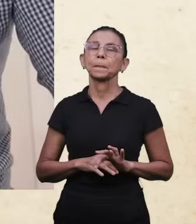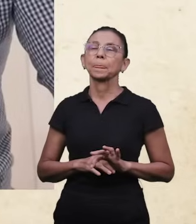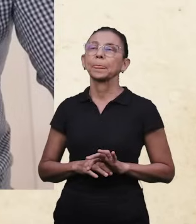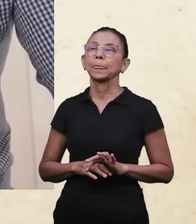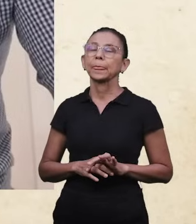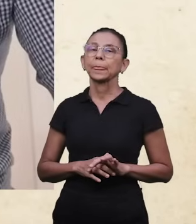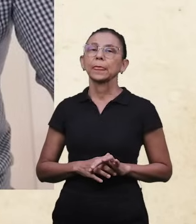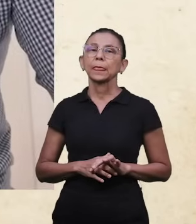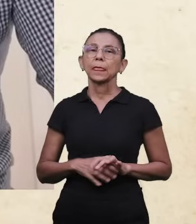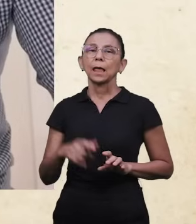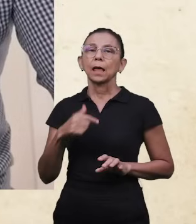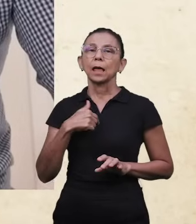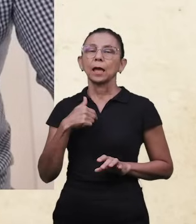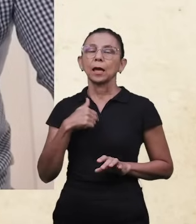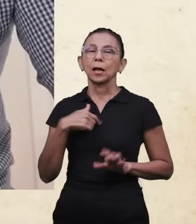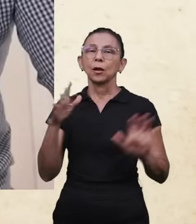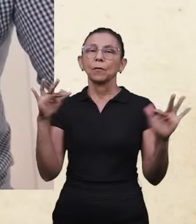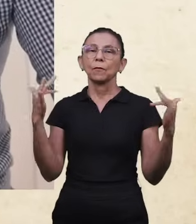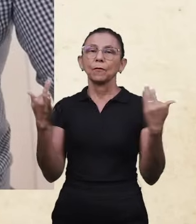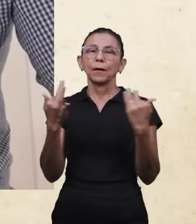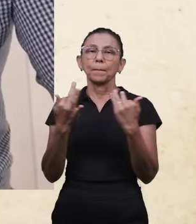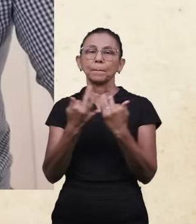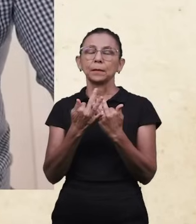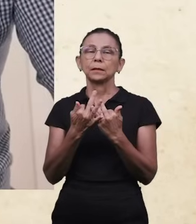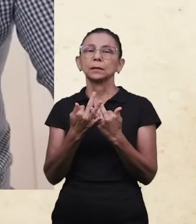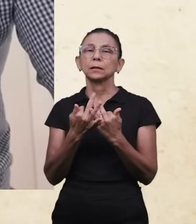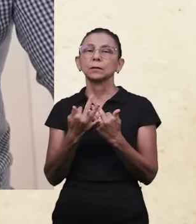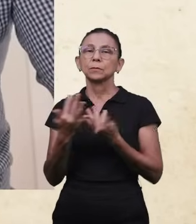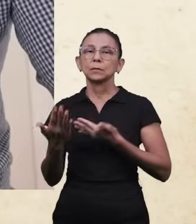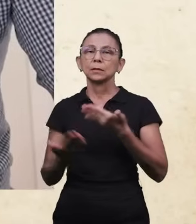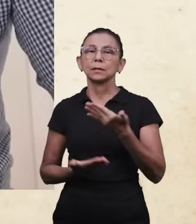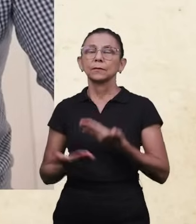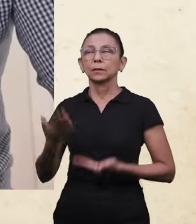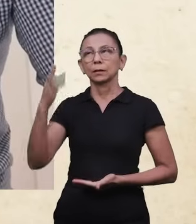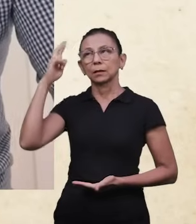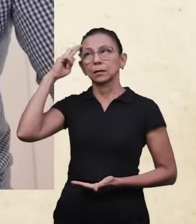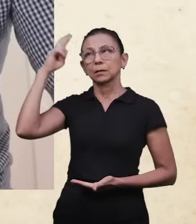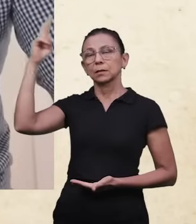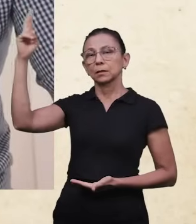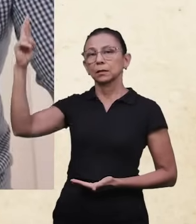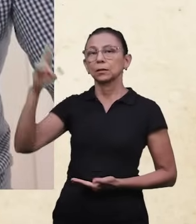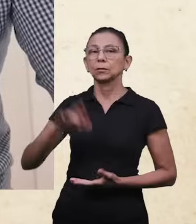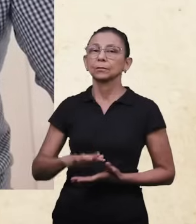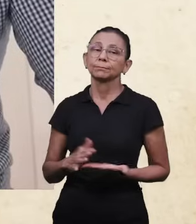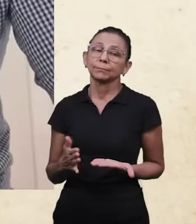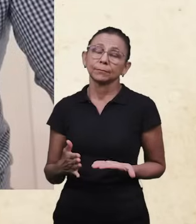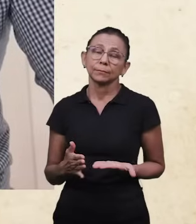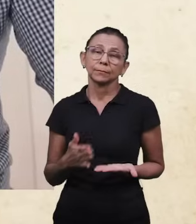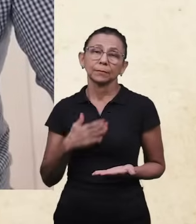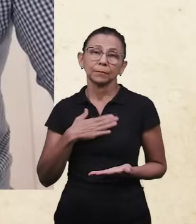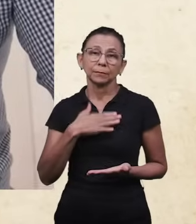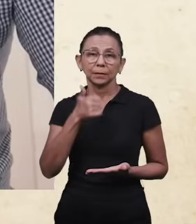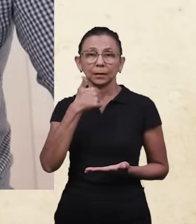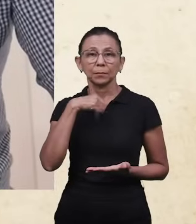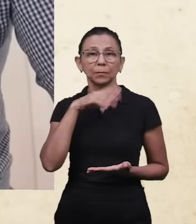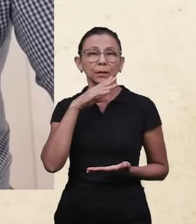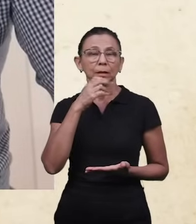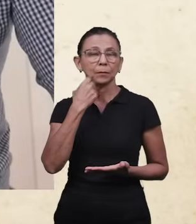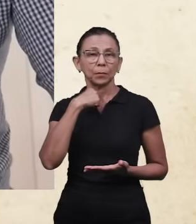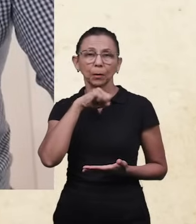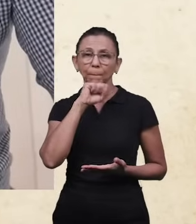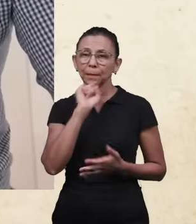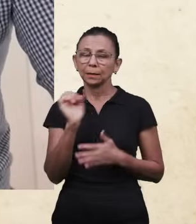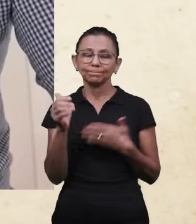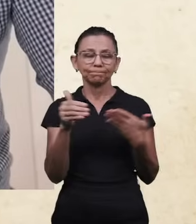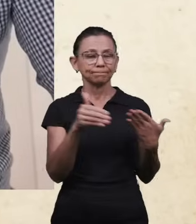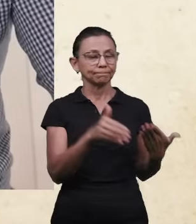Eu e minha casa serviremos ao Senhor. Apesar dos meus pais hoje não servirem mais ao Senhor, eu tenho